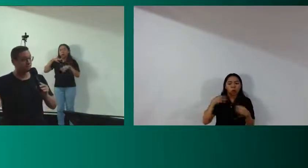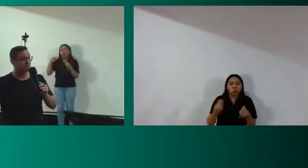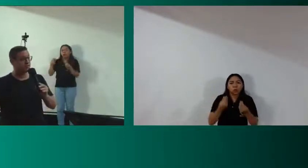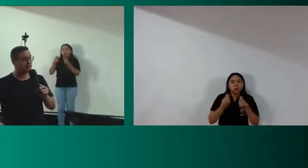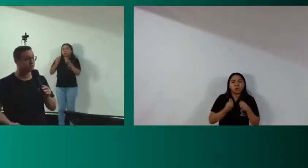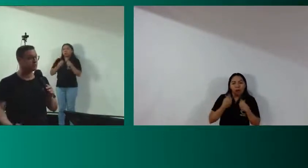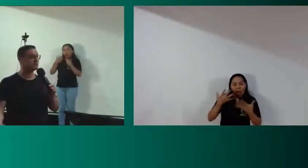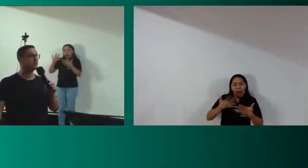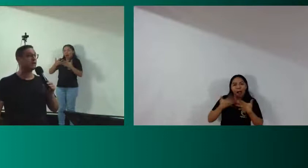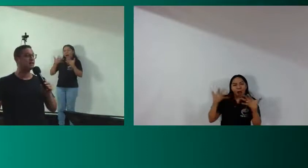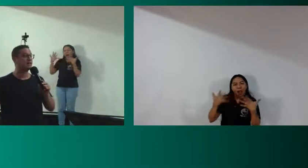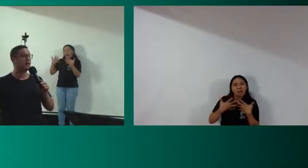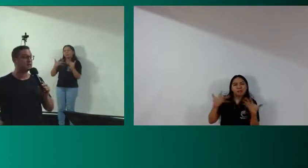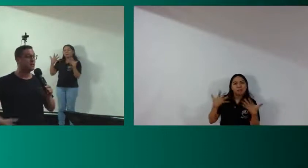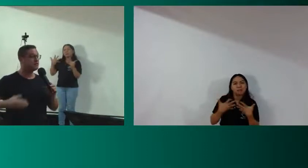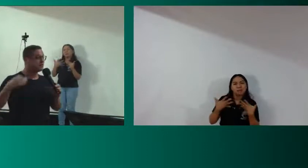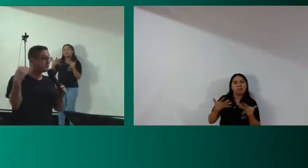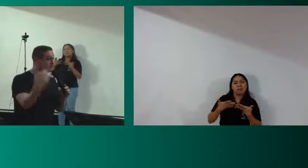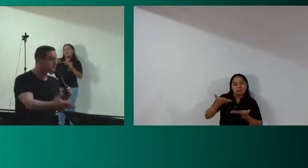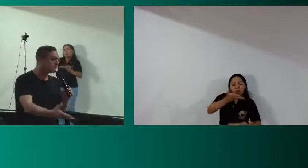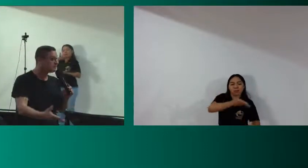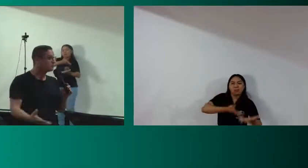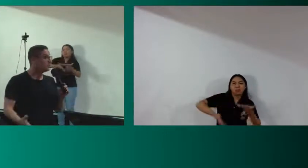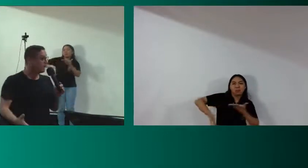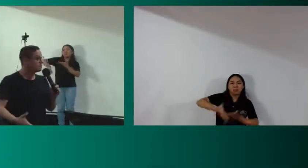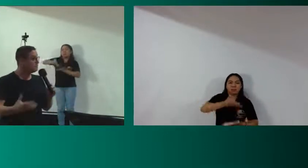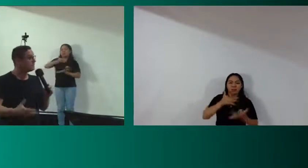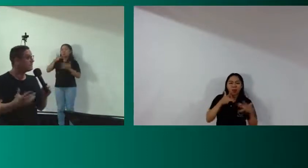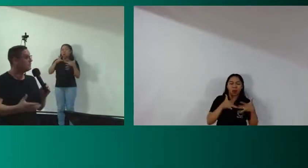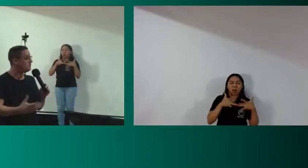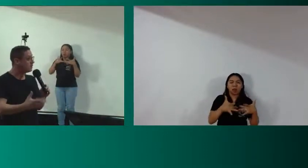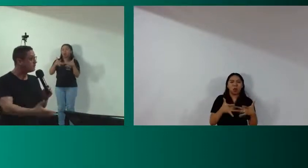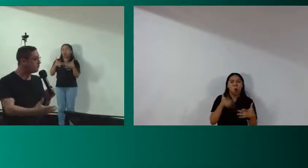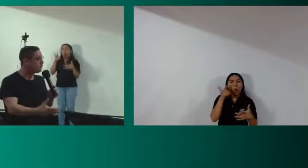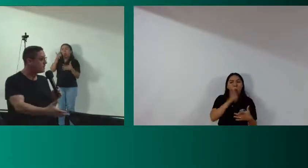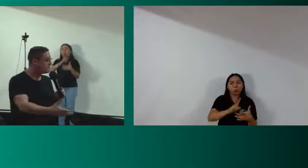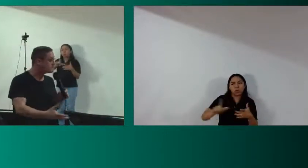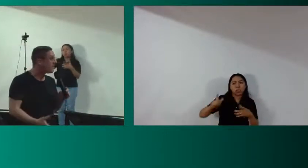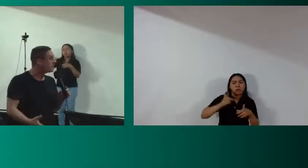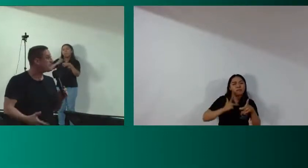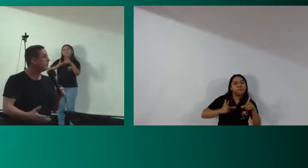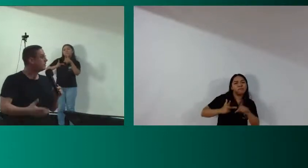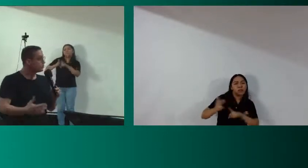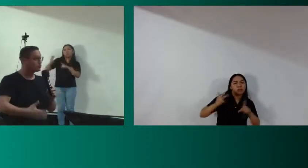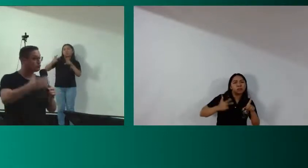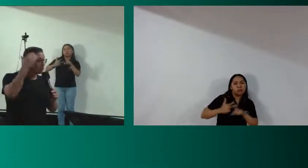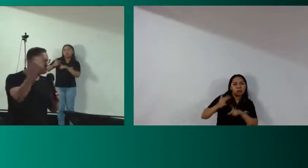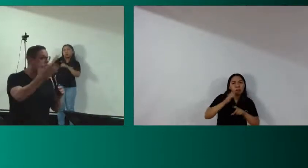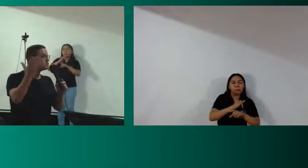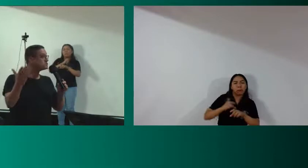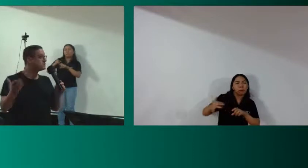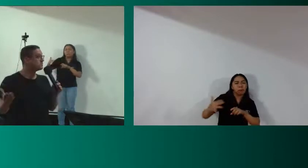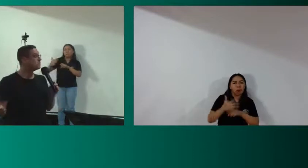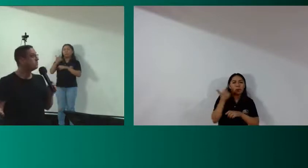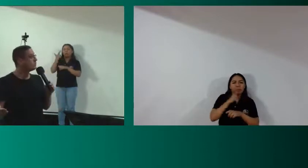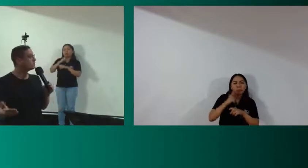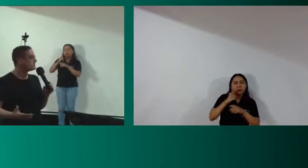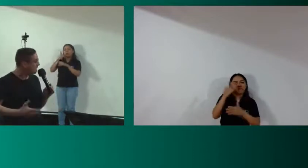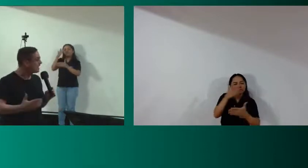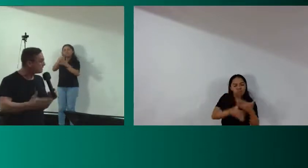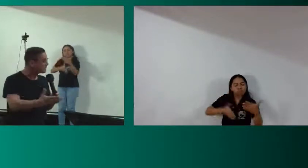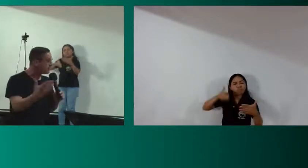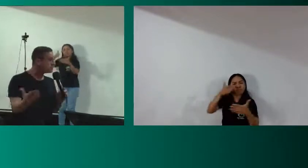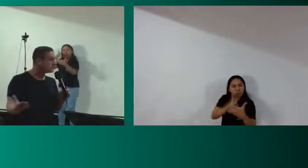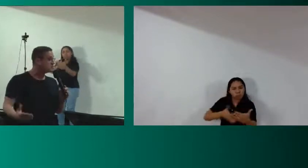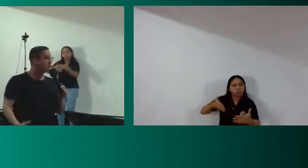estabelecendo outros laços de solidariedade vem sendo a pandemia e a fome a miséria com tudo que a gente tá vivendo